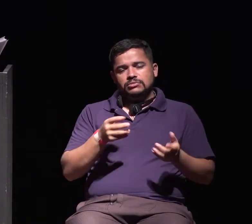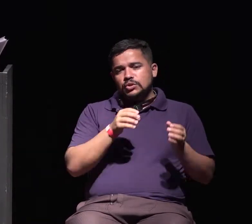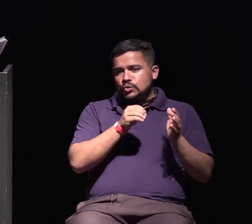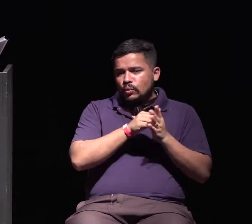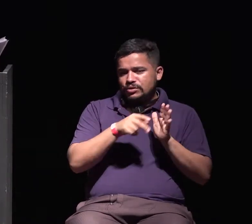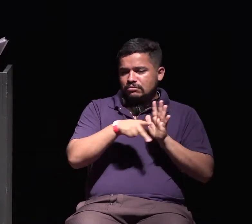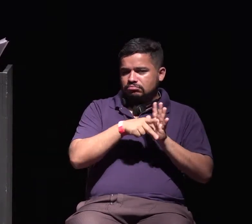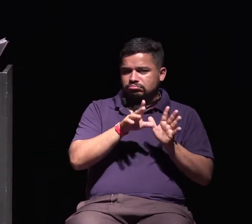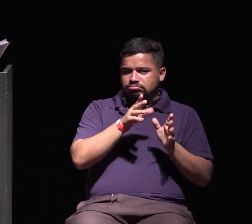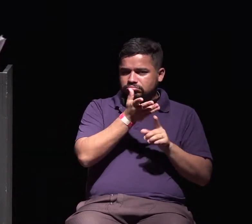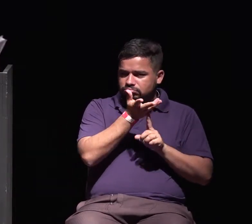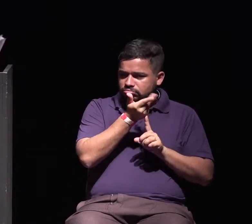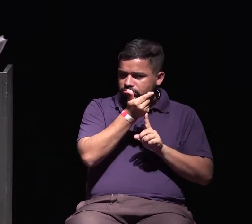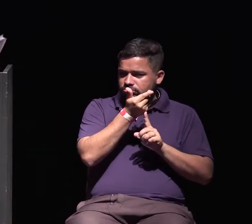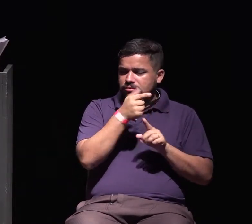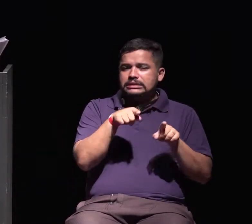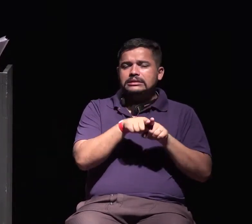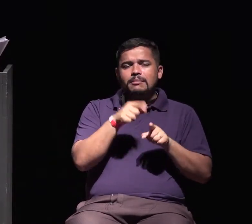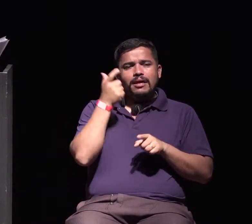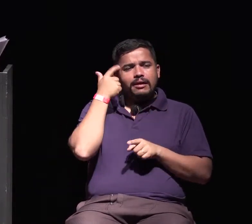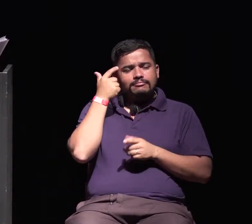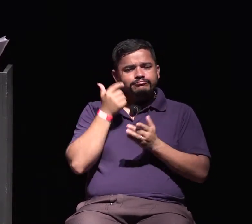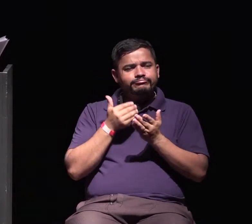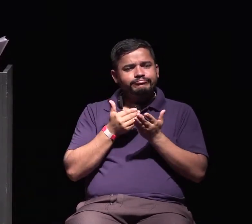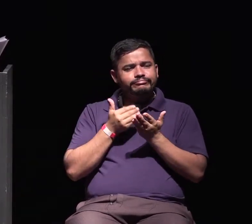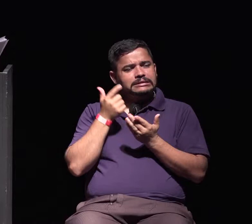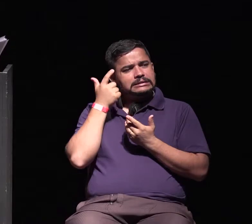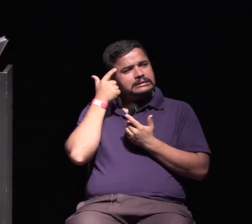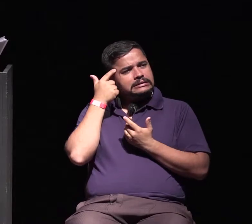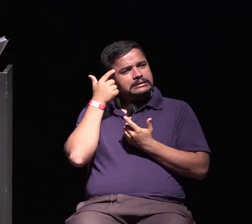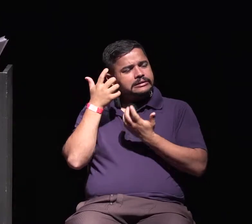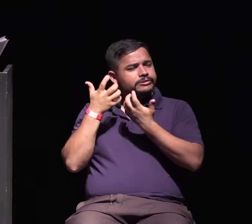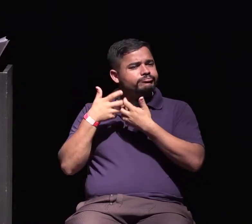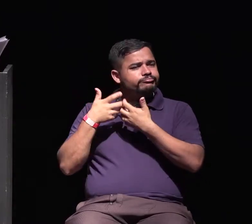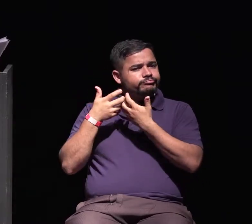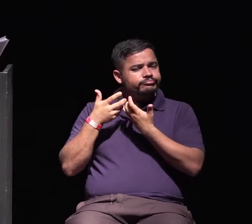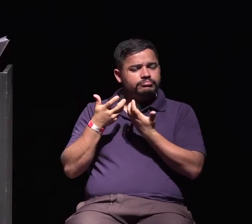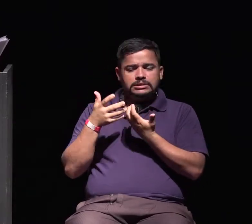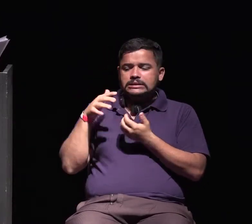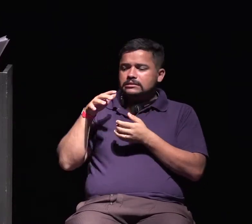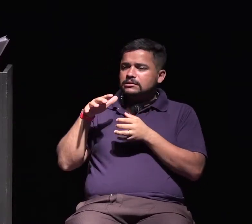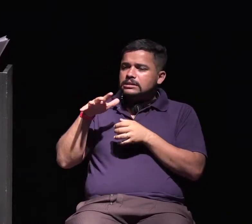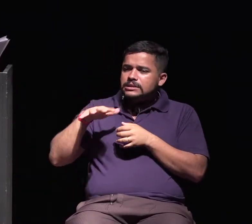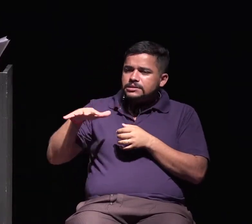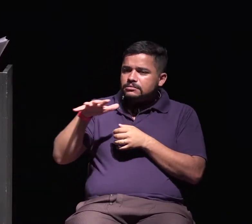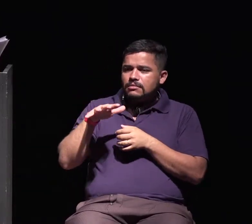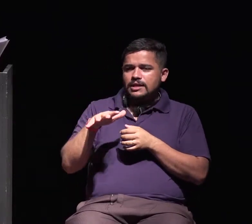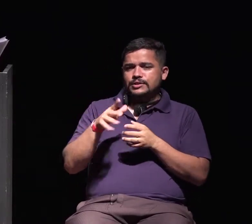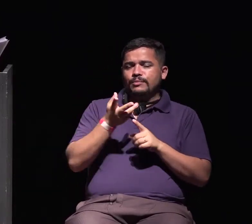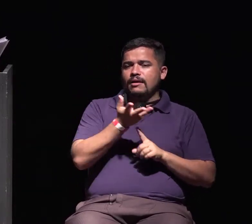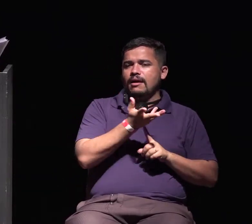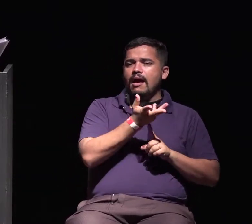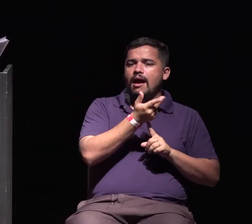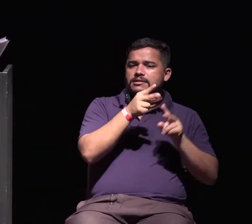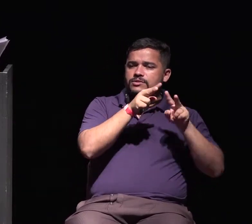Uma outra coisa que eu passei a pensar também é a relação com o espaço que nas artes visuais, o